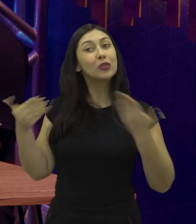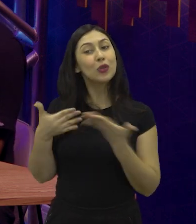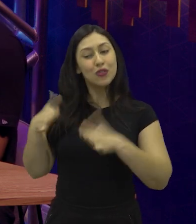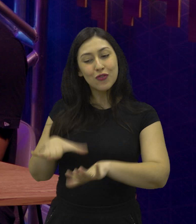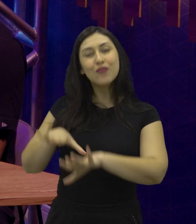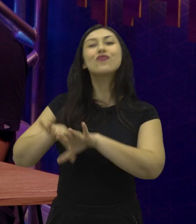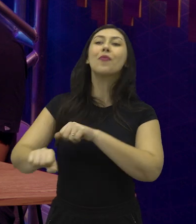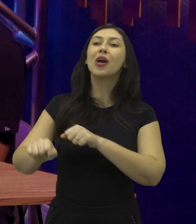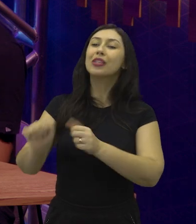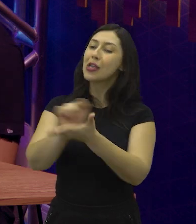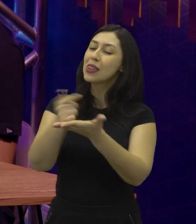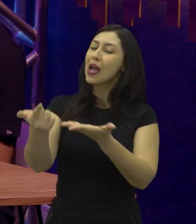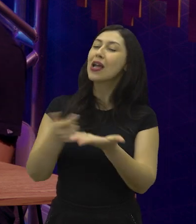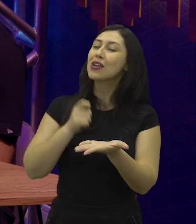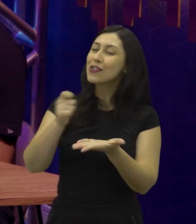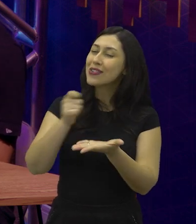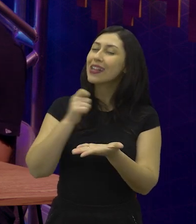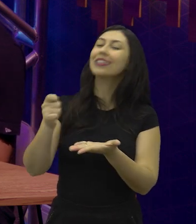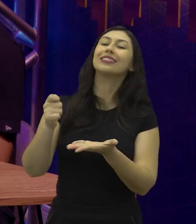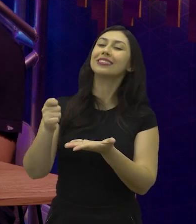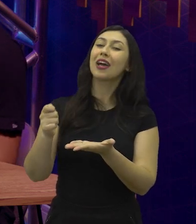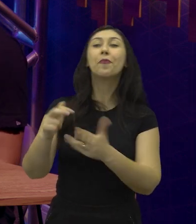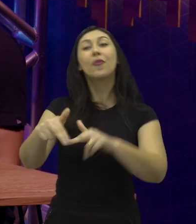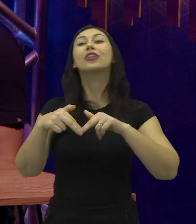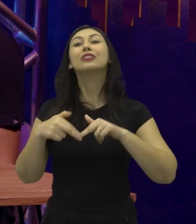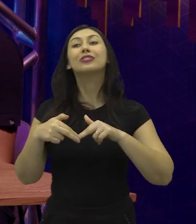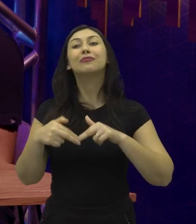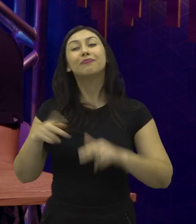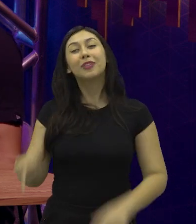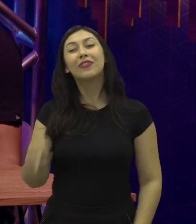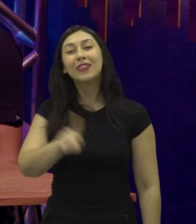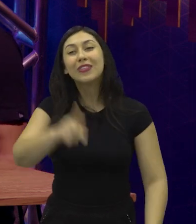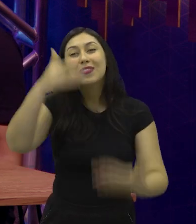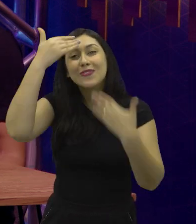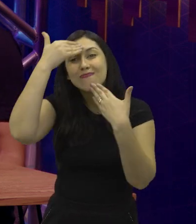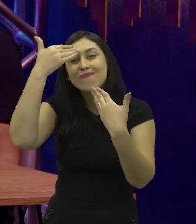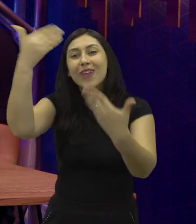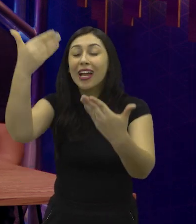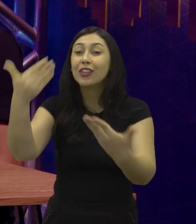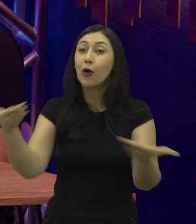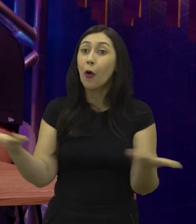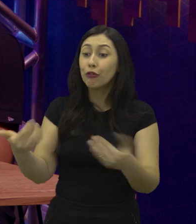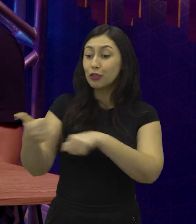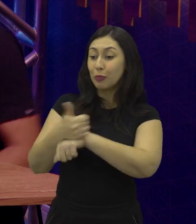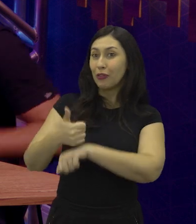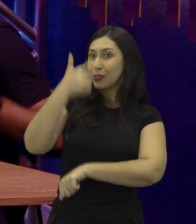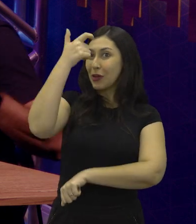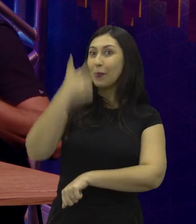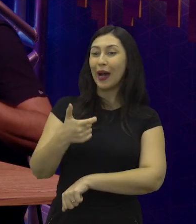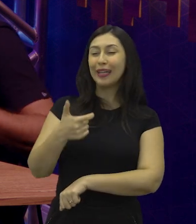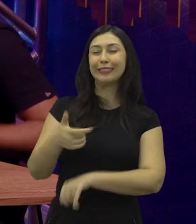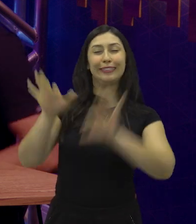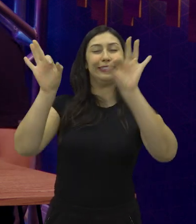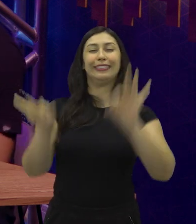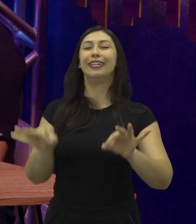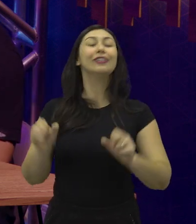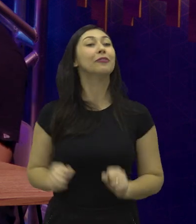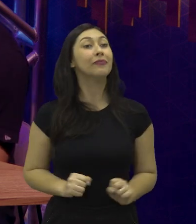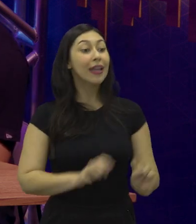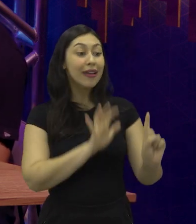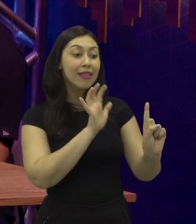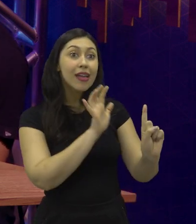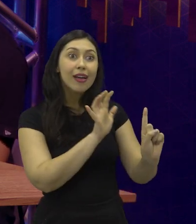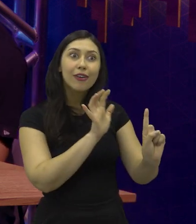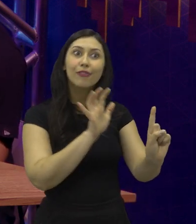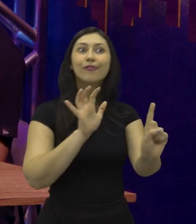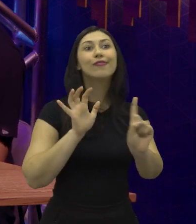tá vendo? Eu não pensava em ser jornalista antes disso. Então, professor Aldo, muito obrigado. Sou jornalista, deu certo. A influência,